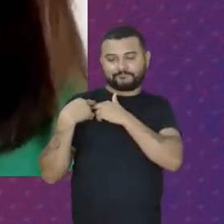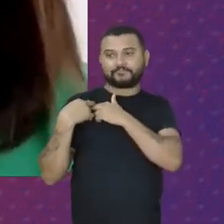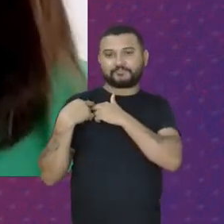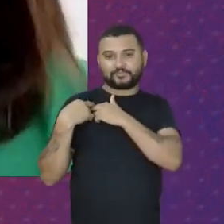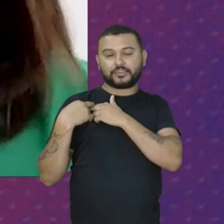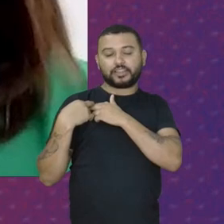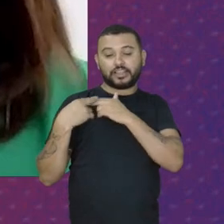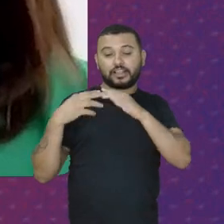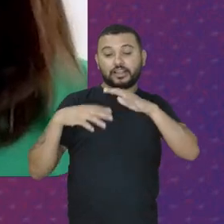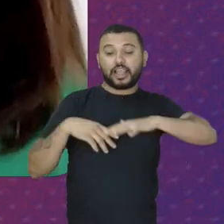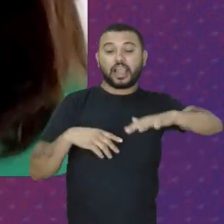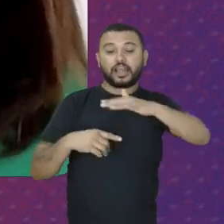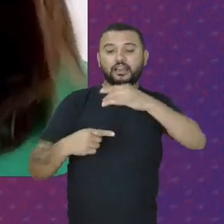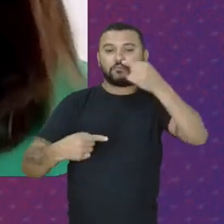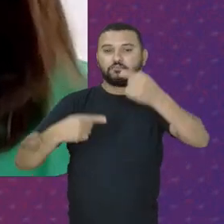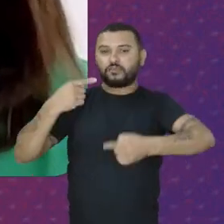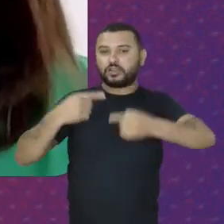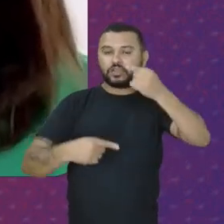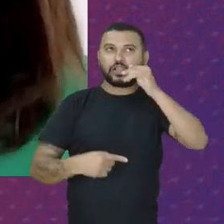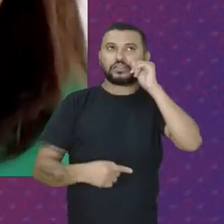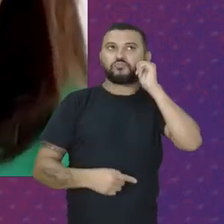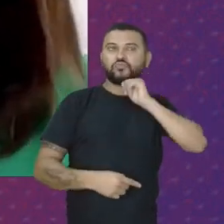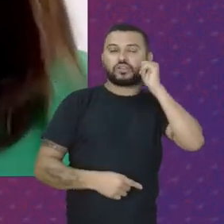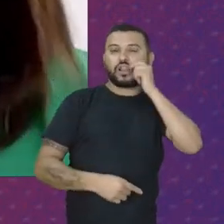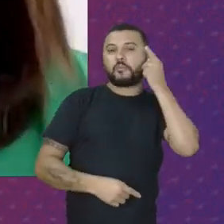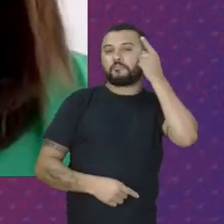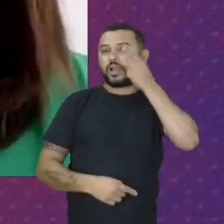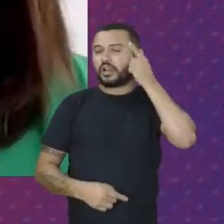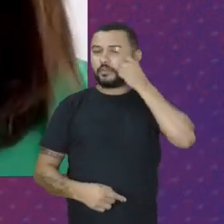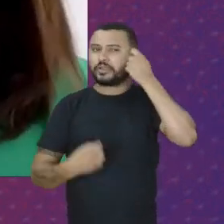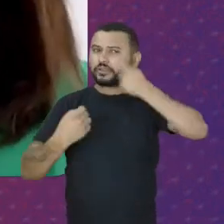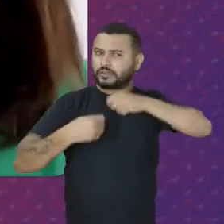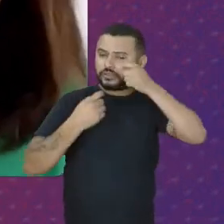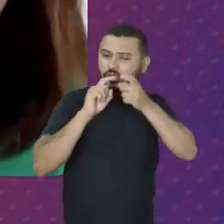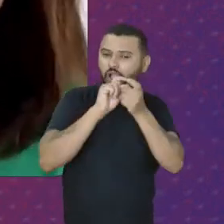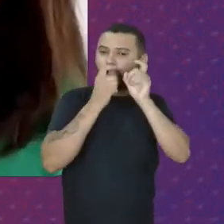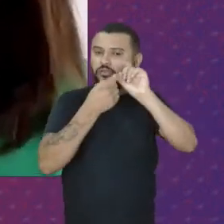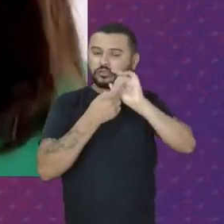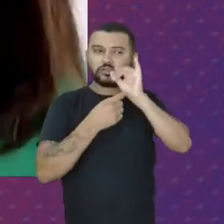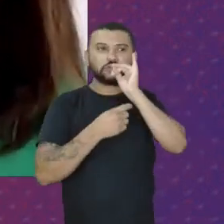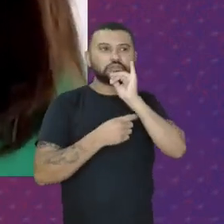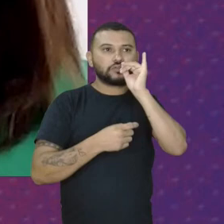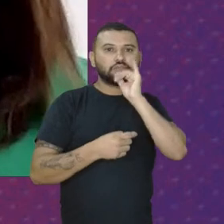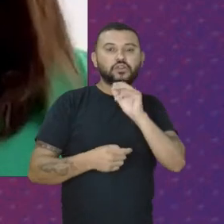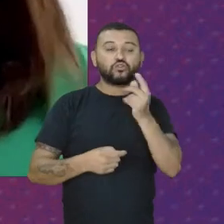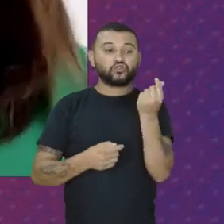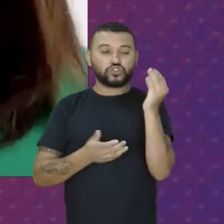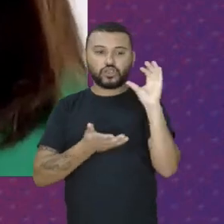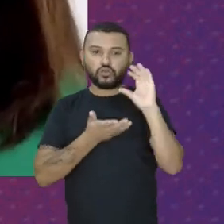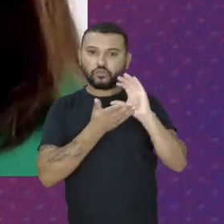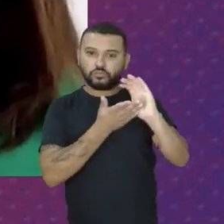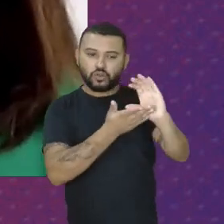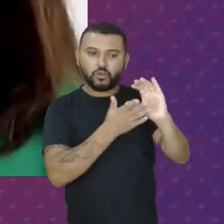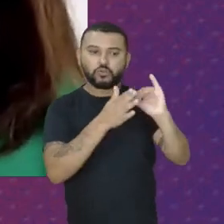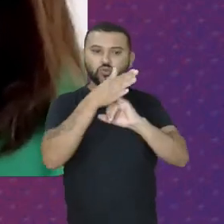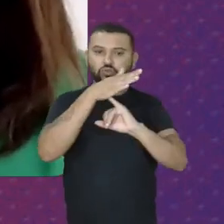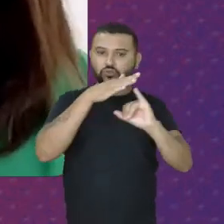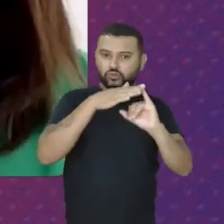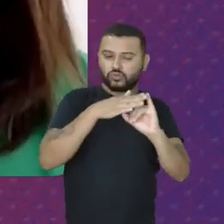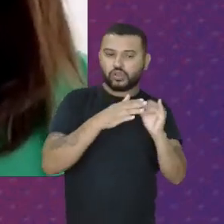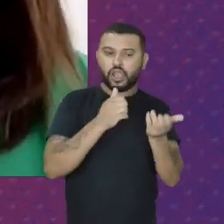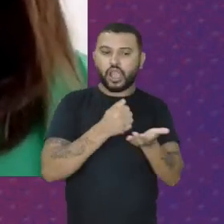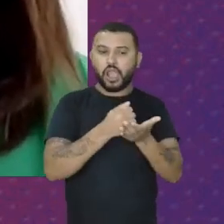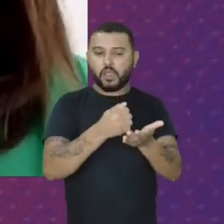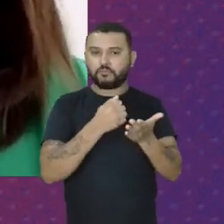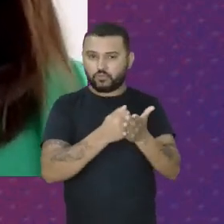na política, uma parlamentar, ela tem que administrar uma VIAP, que é a verba institucional de